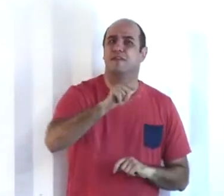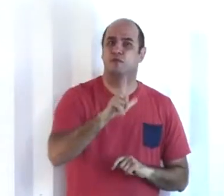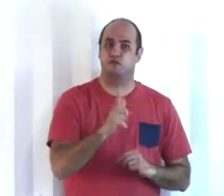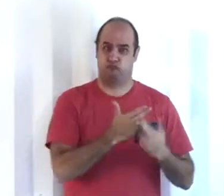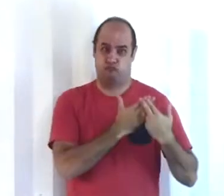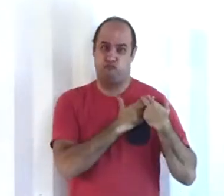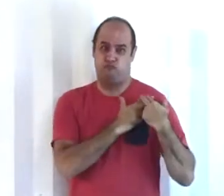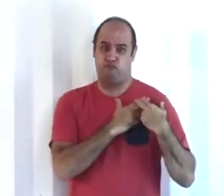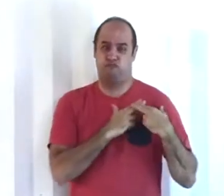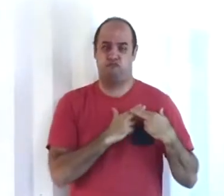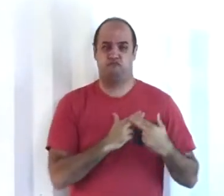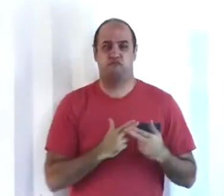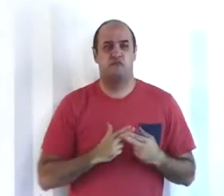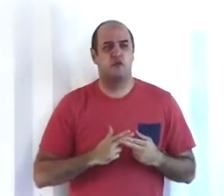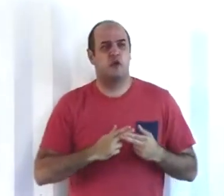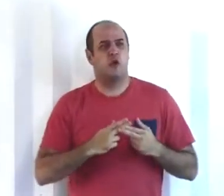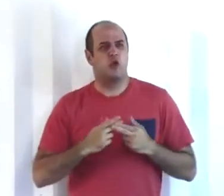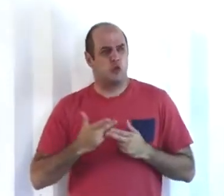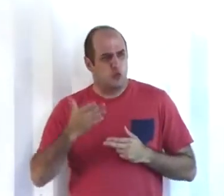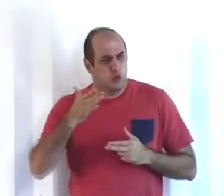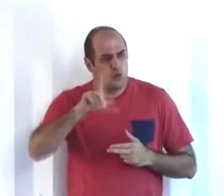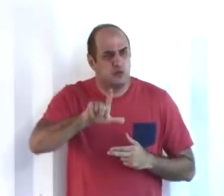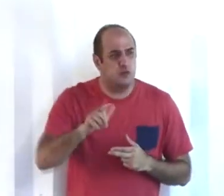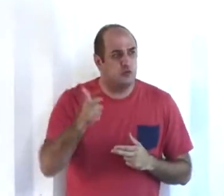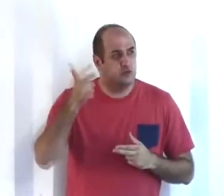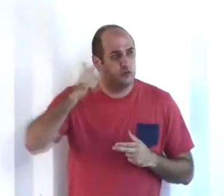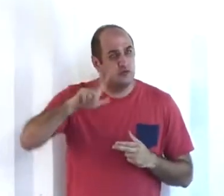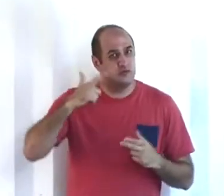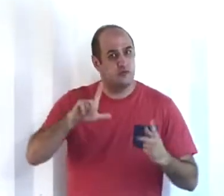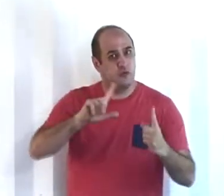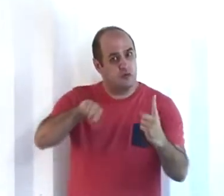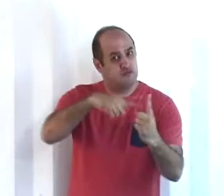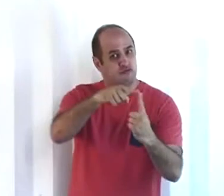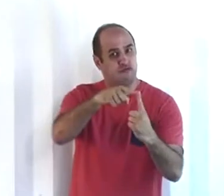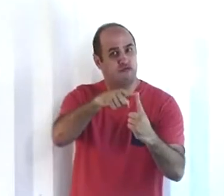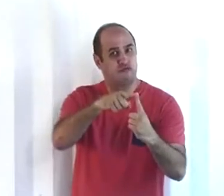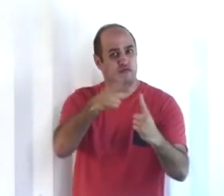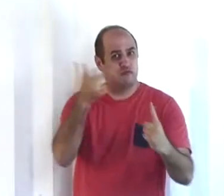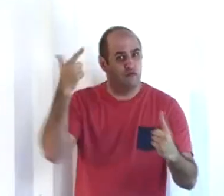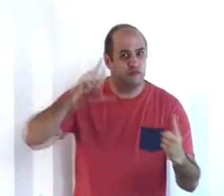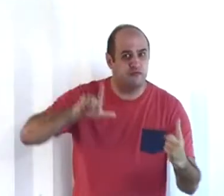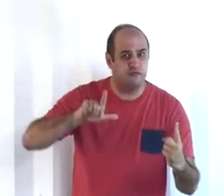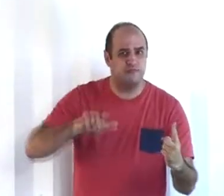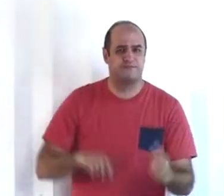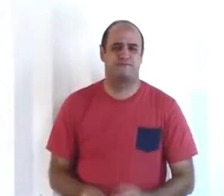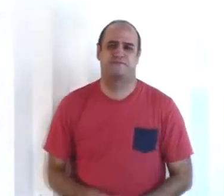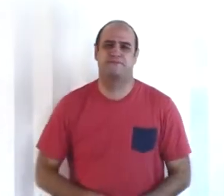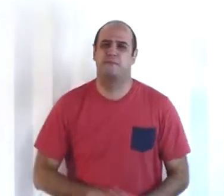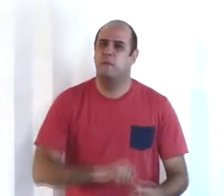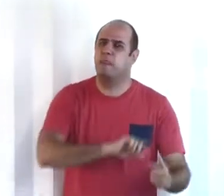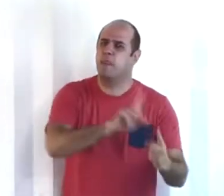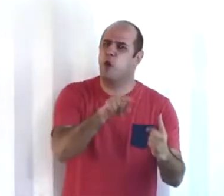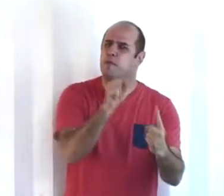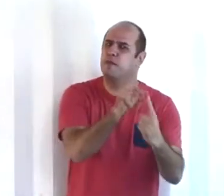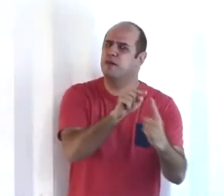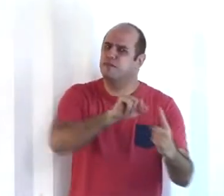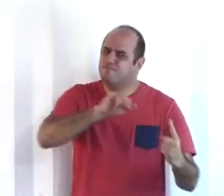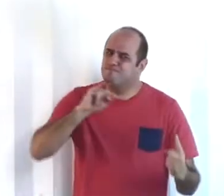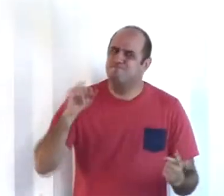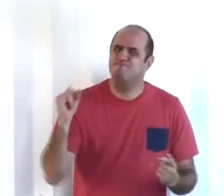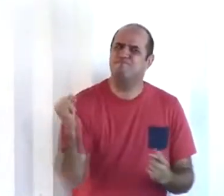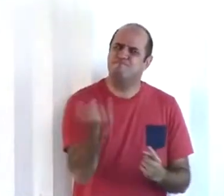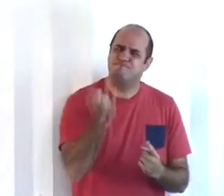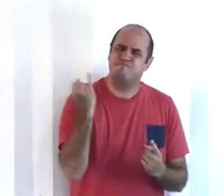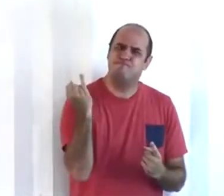responsável, atrás do cumprimento de um ideal. O ideal é sempre importante para que